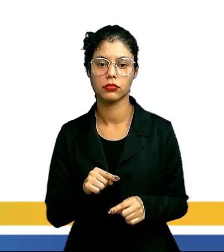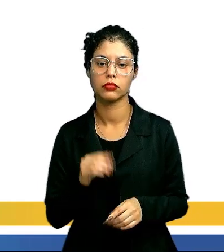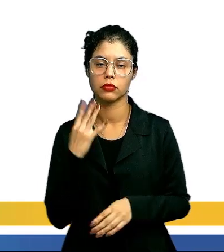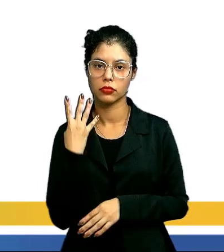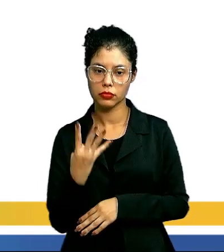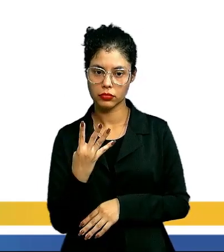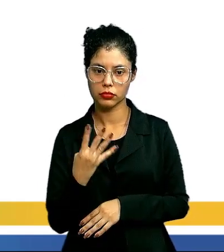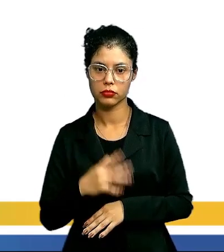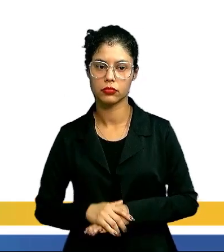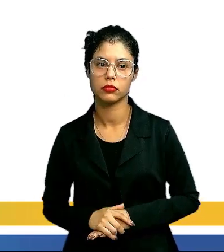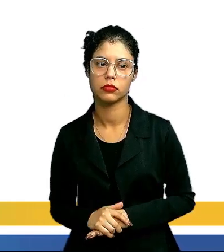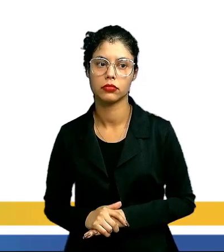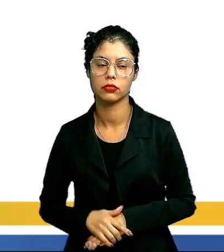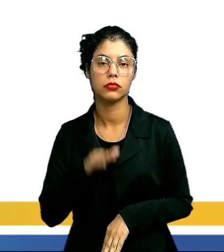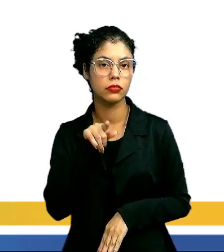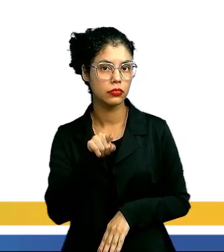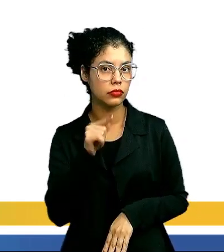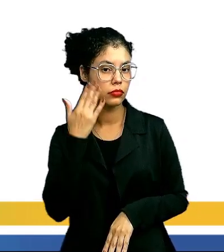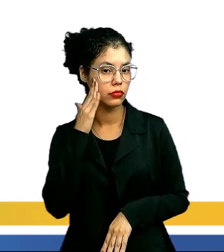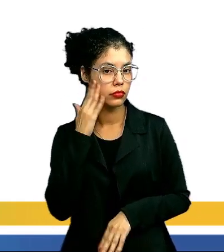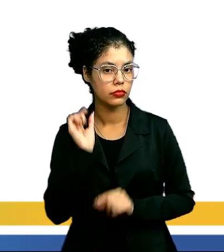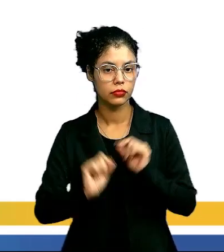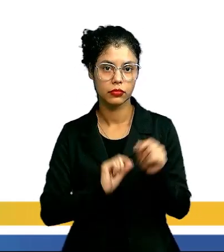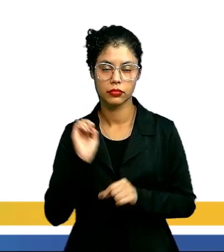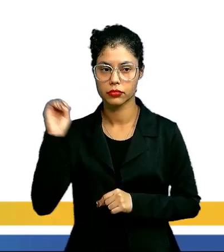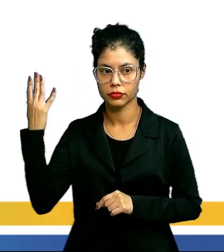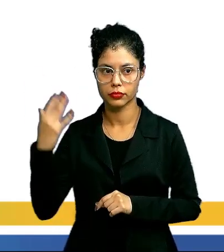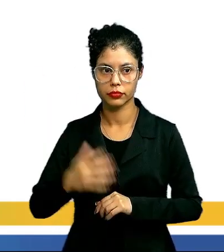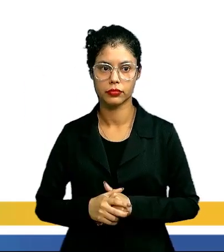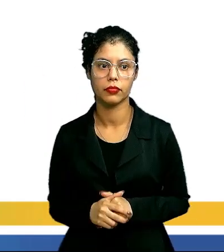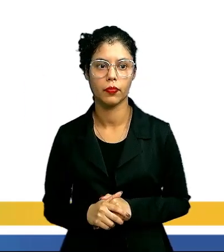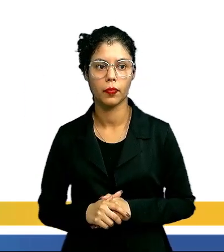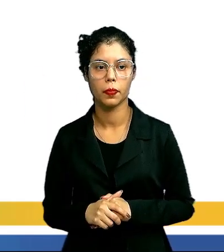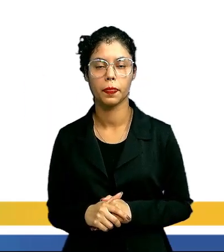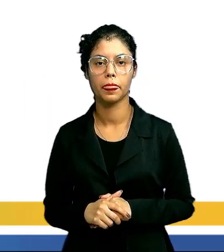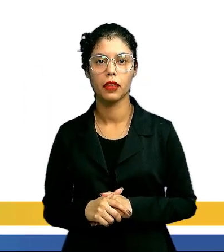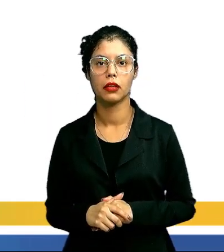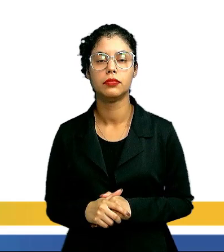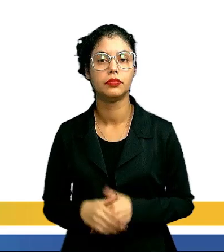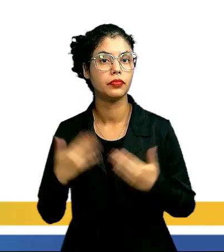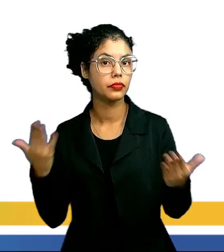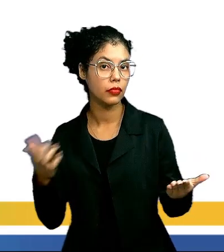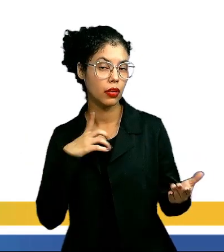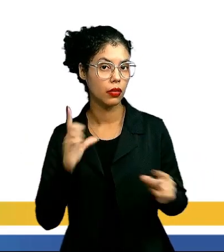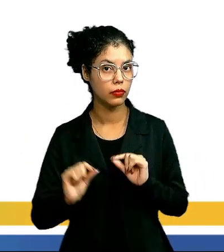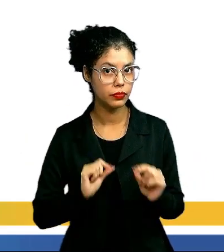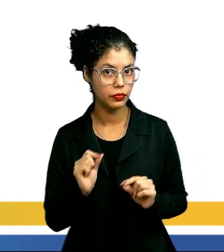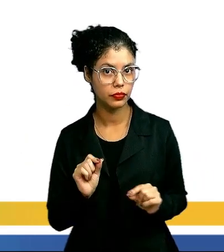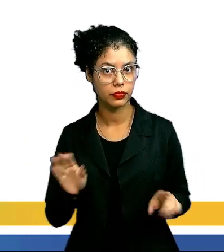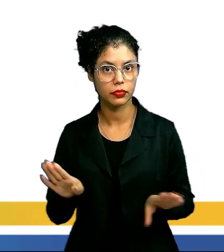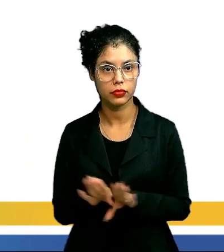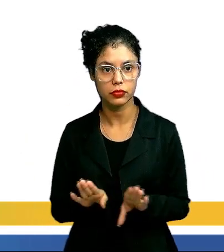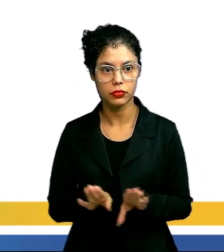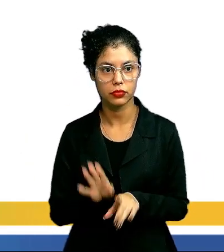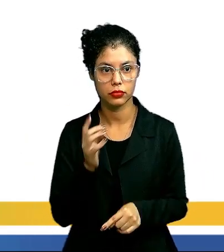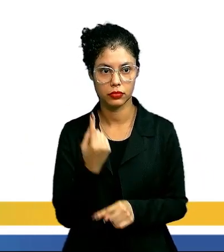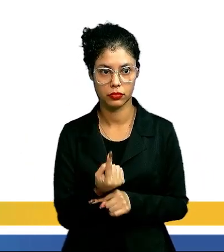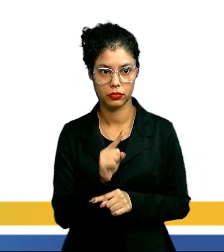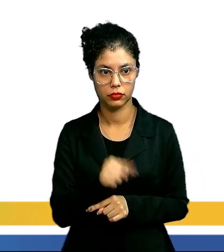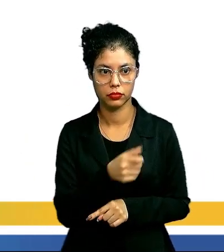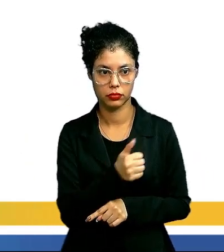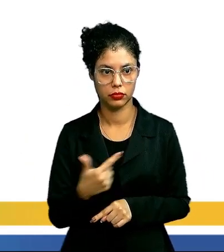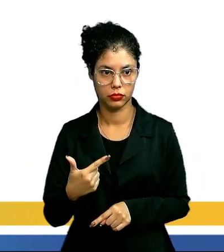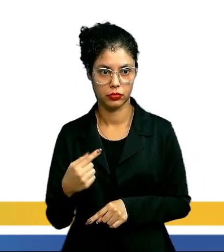4 Ok para você entender aí o que está acontecendo então nós temos aí Que vai ser